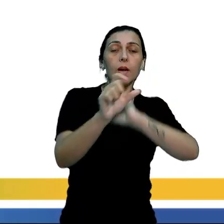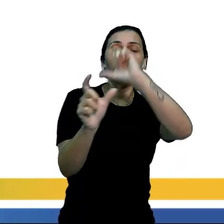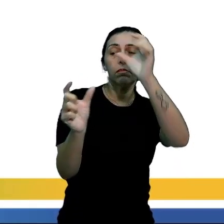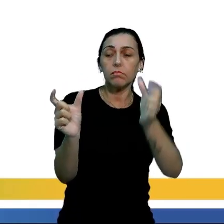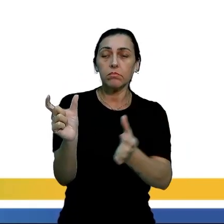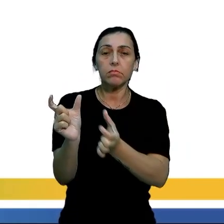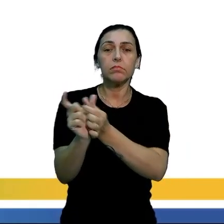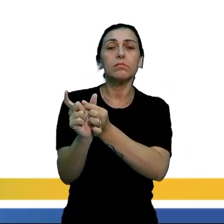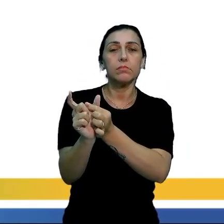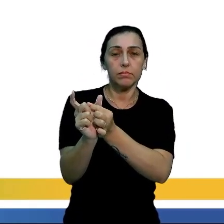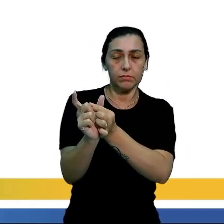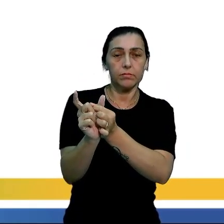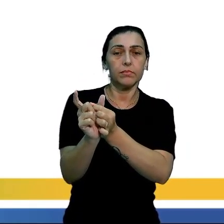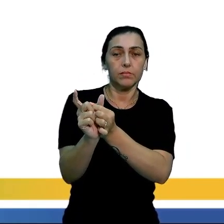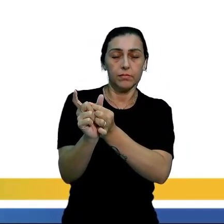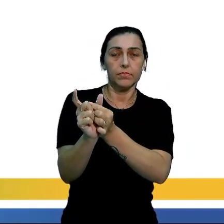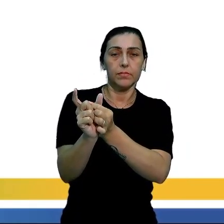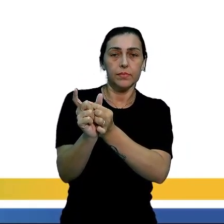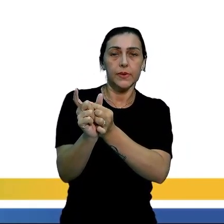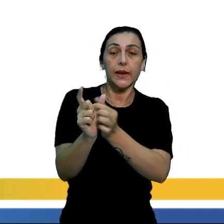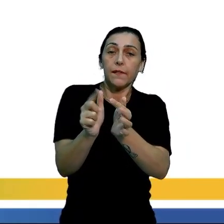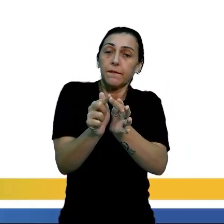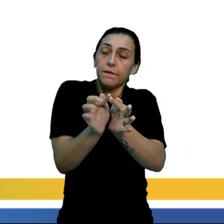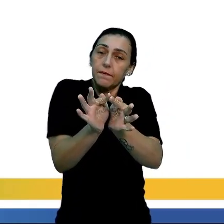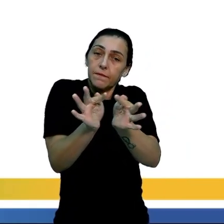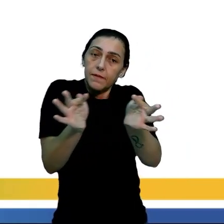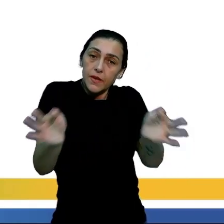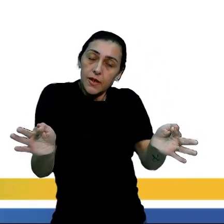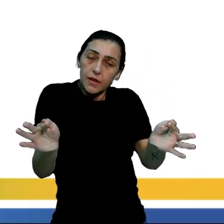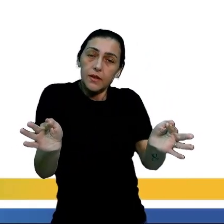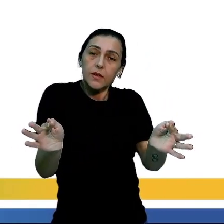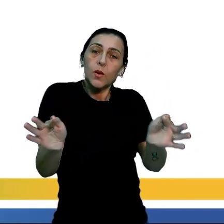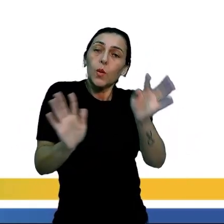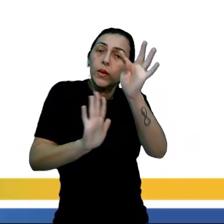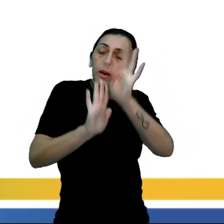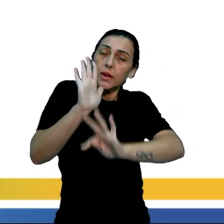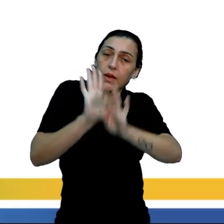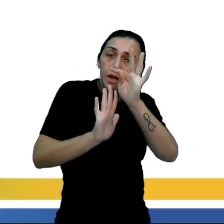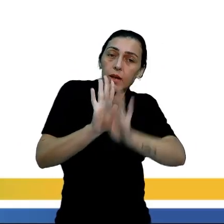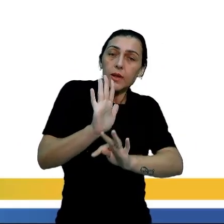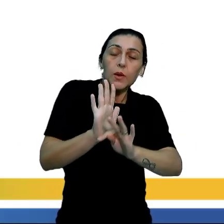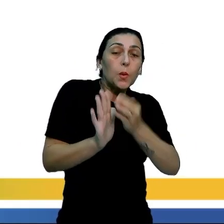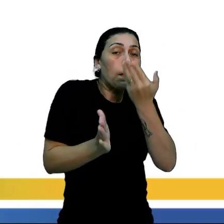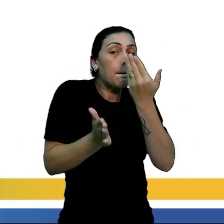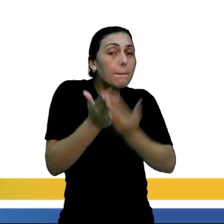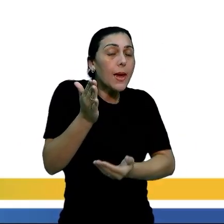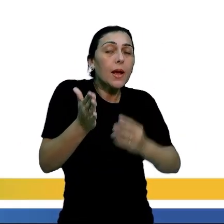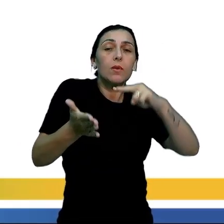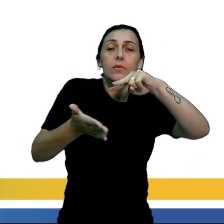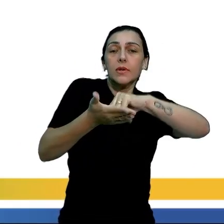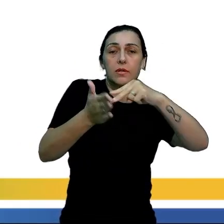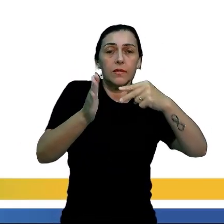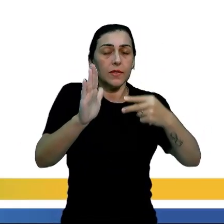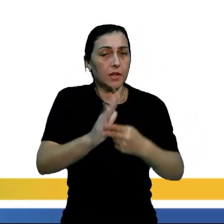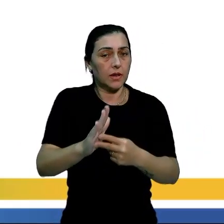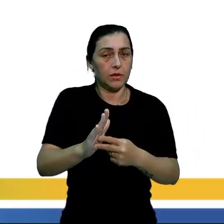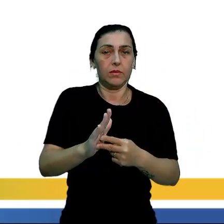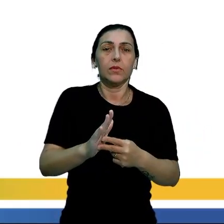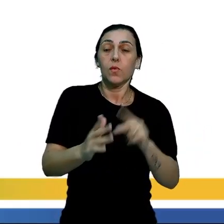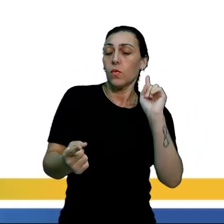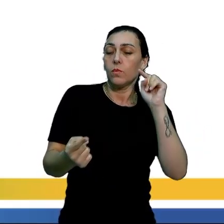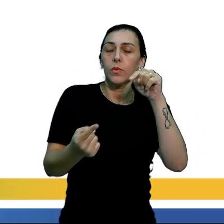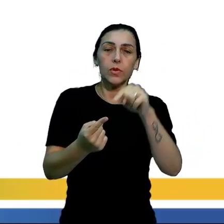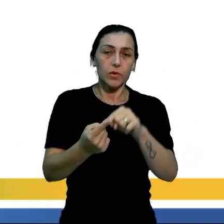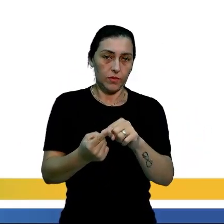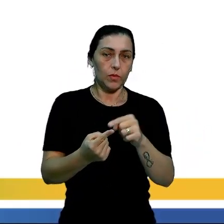outra, né? De modo que a frase, o texto ou a oração não perca sentido. Então eles costumam fazer essas